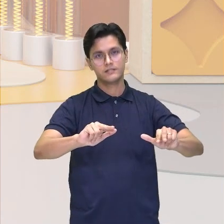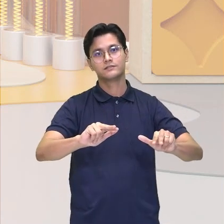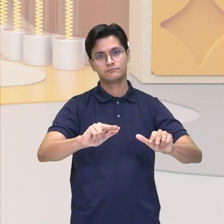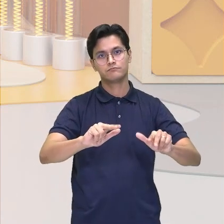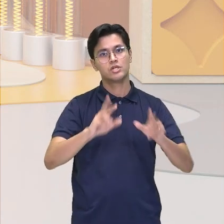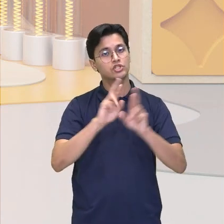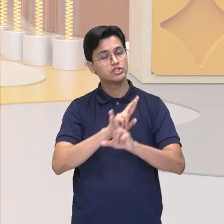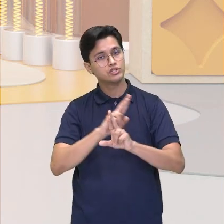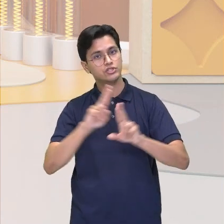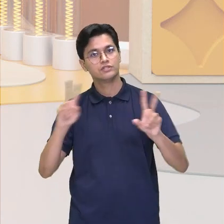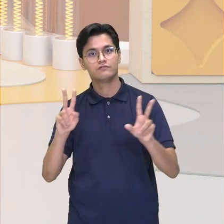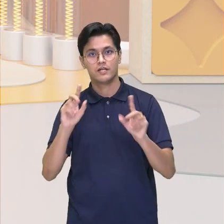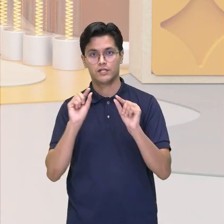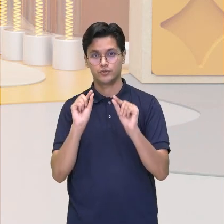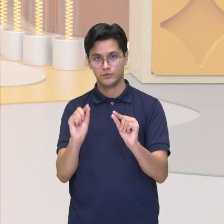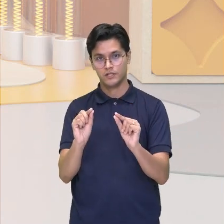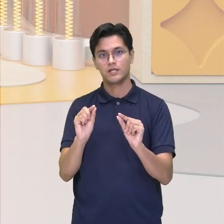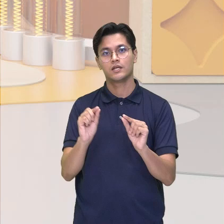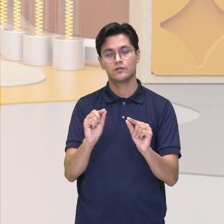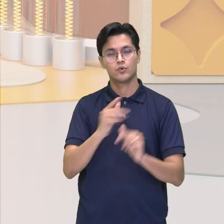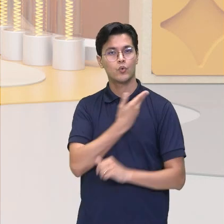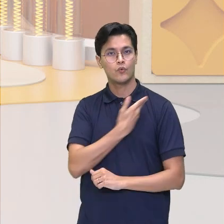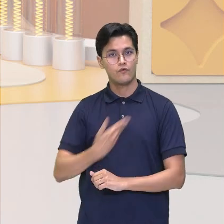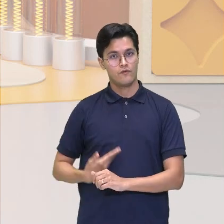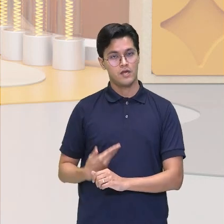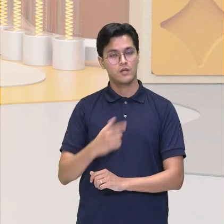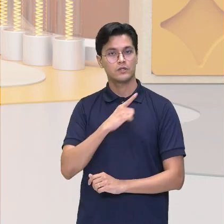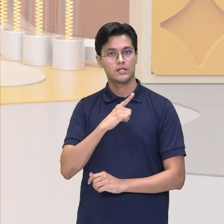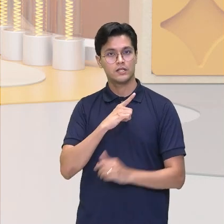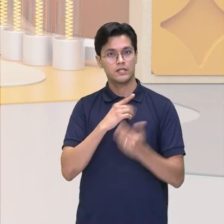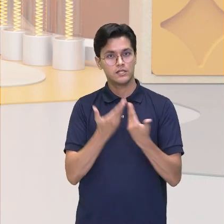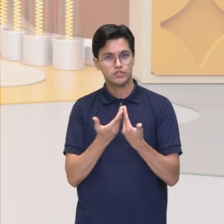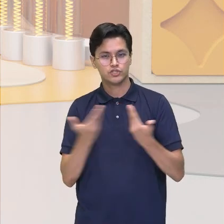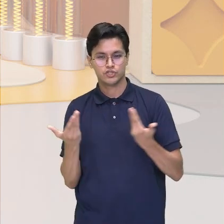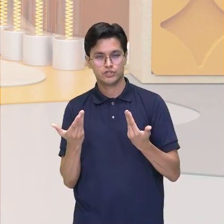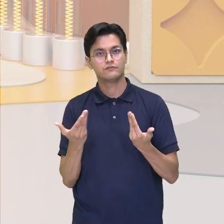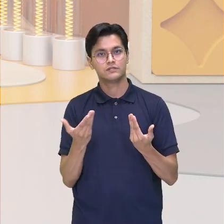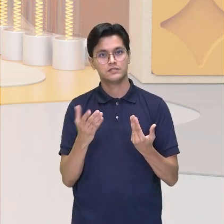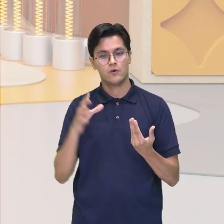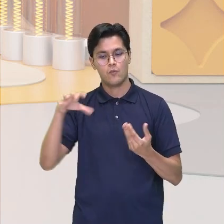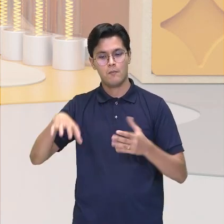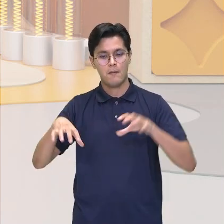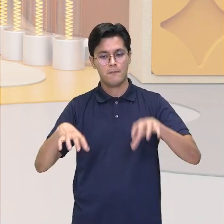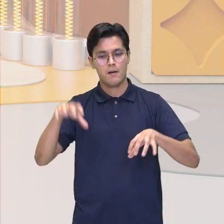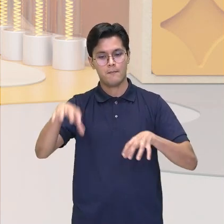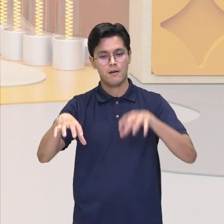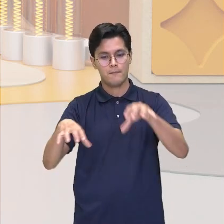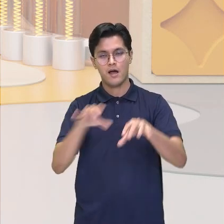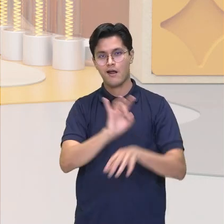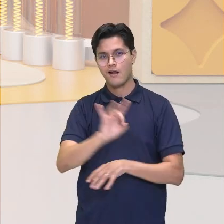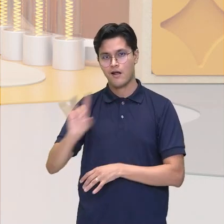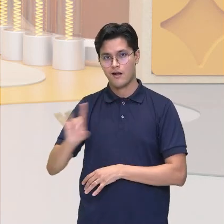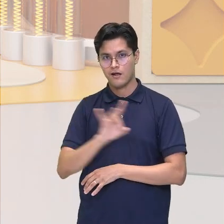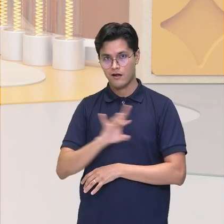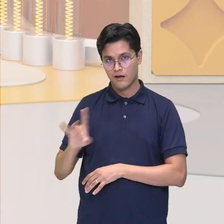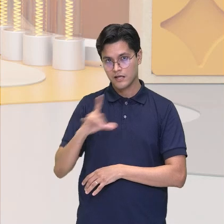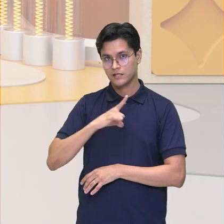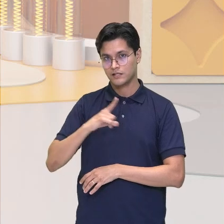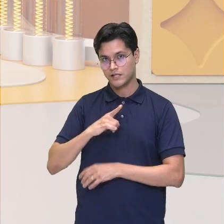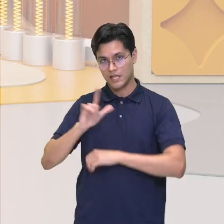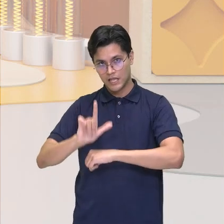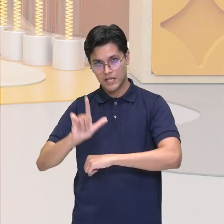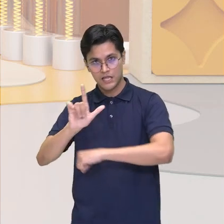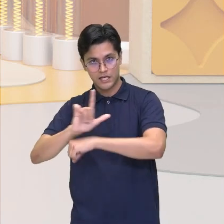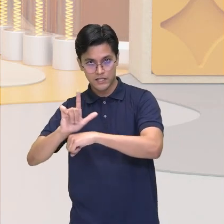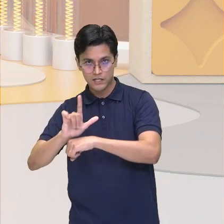de governos onde o poder é dividido entre diferentes líderes locais. Então, nas monarquias